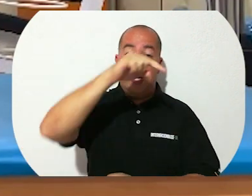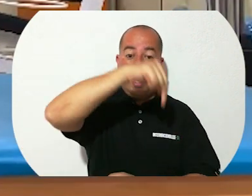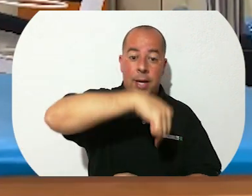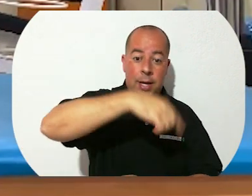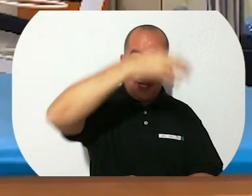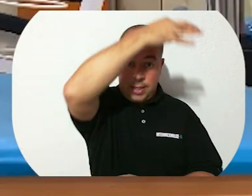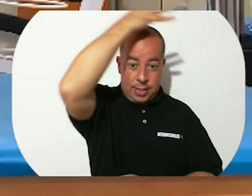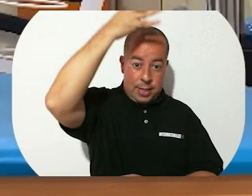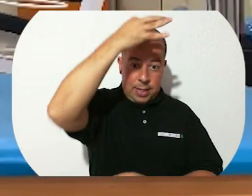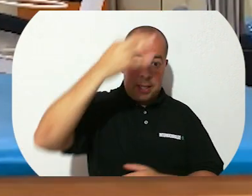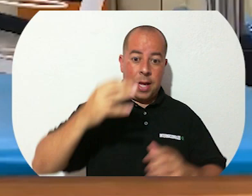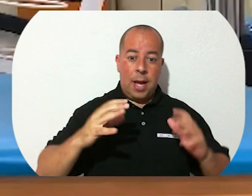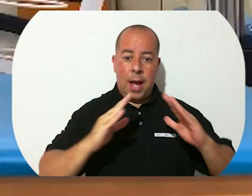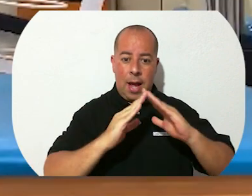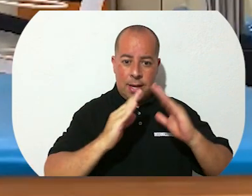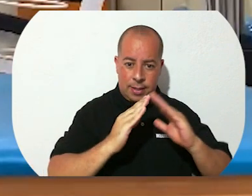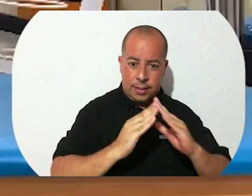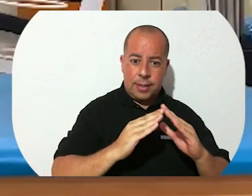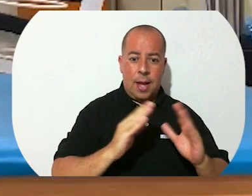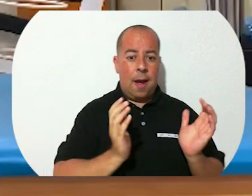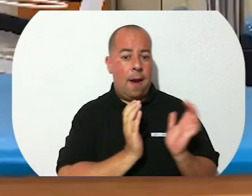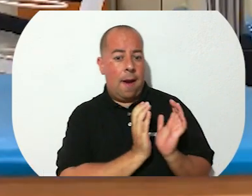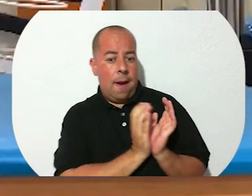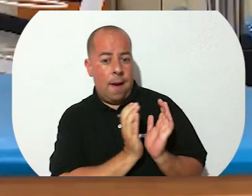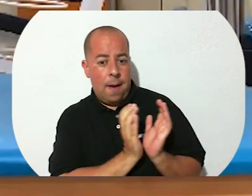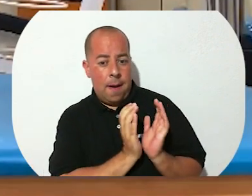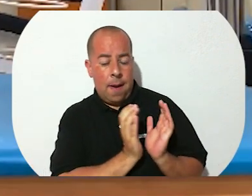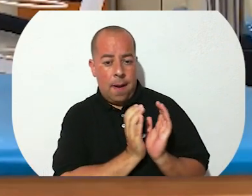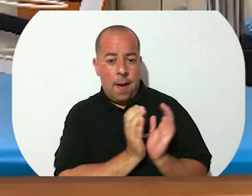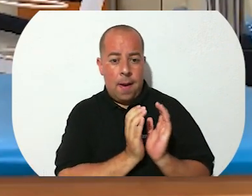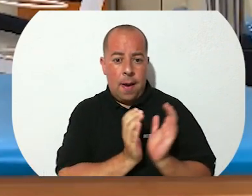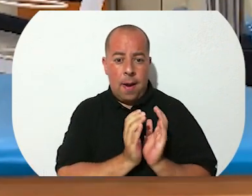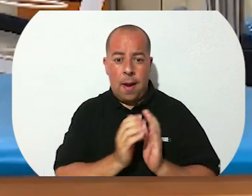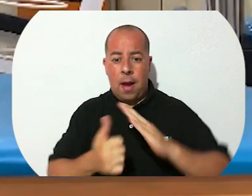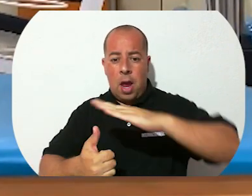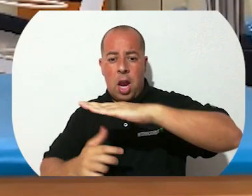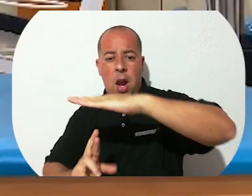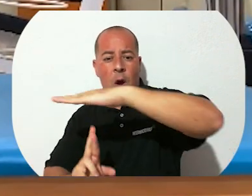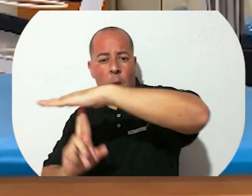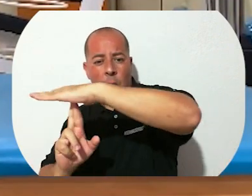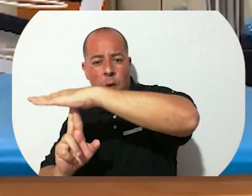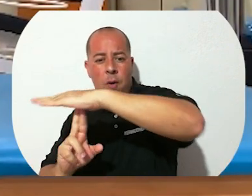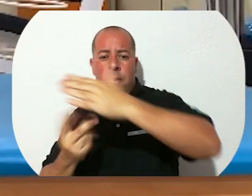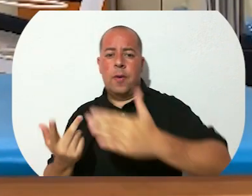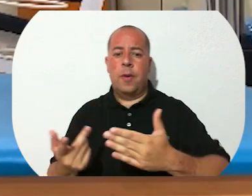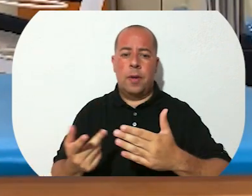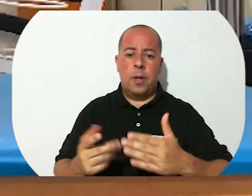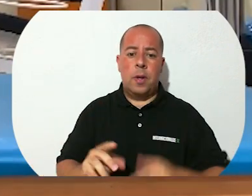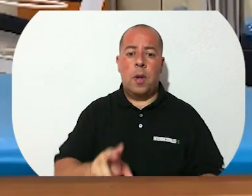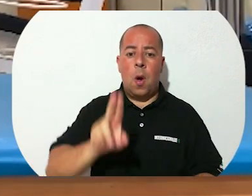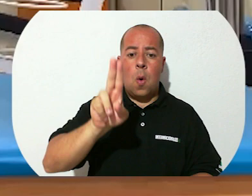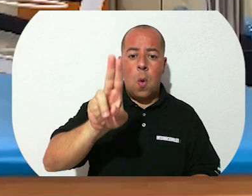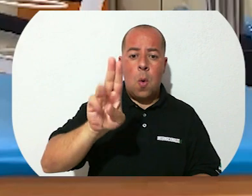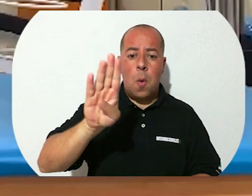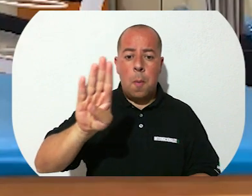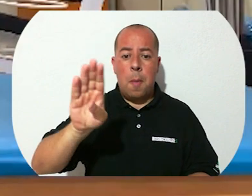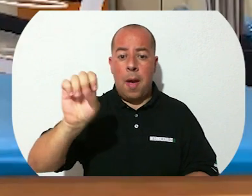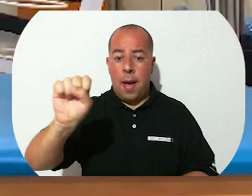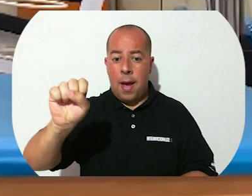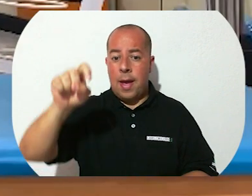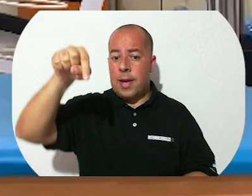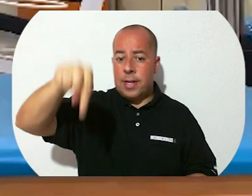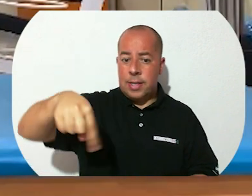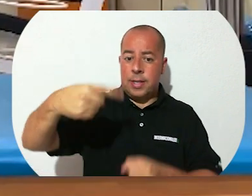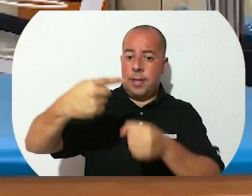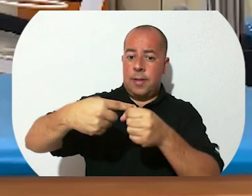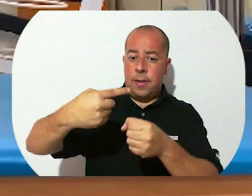Militar e Santa Casa de Caridade da Uruguaiana, na APAI, no Porto Seco Rodoviário, nas